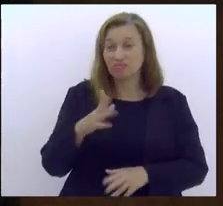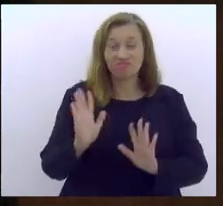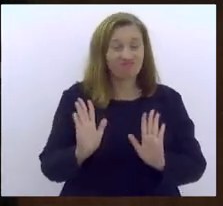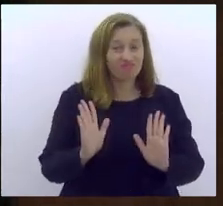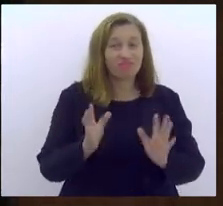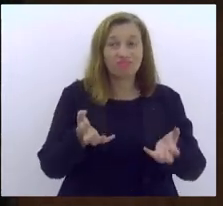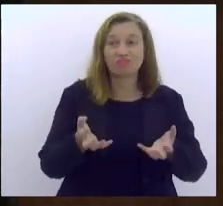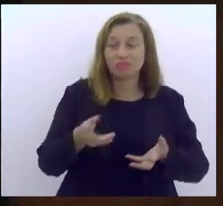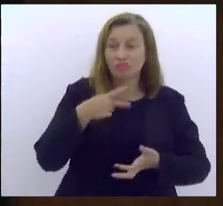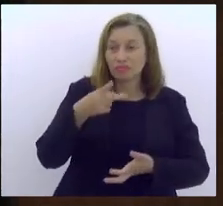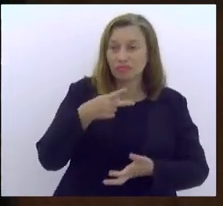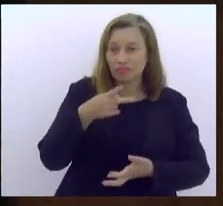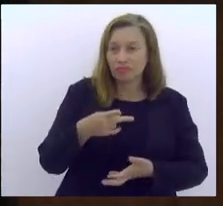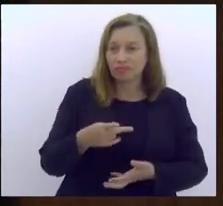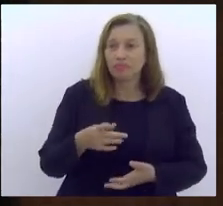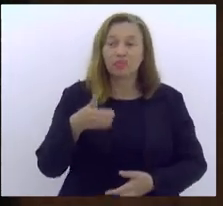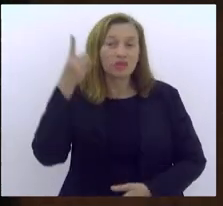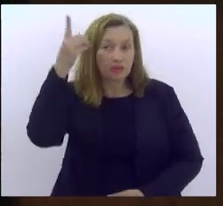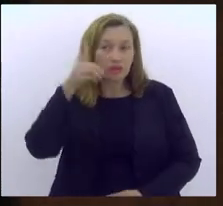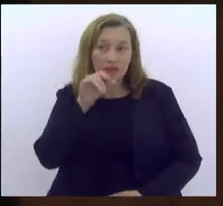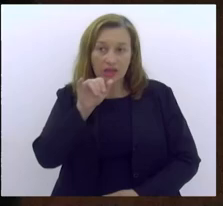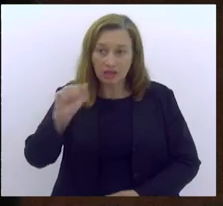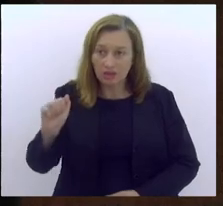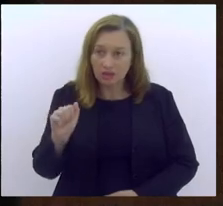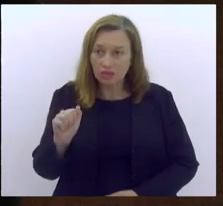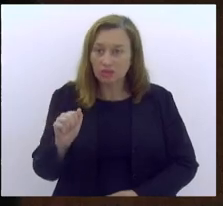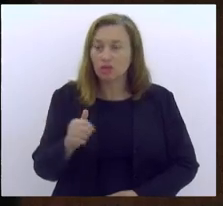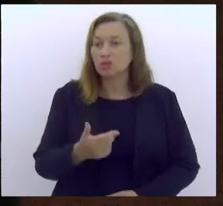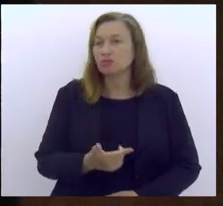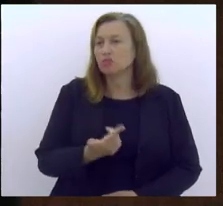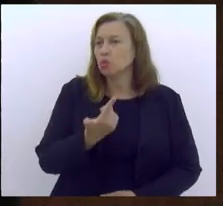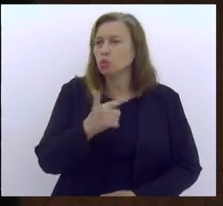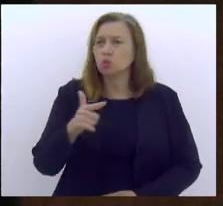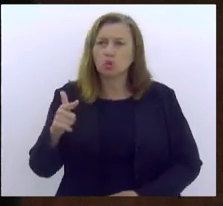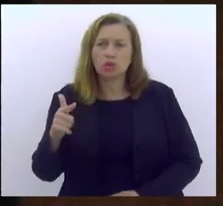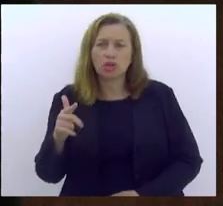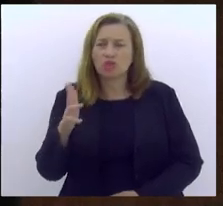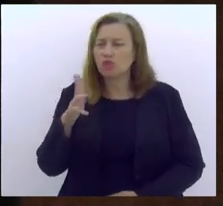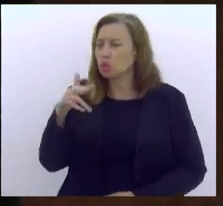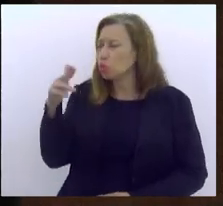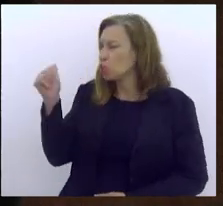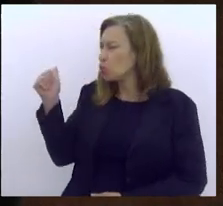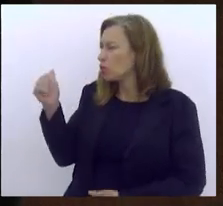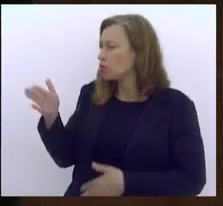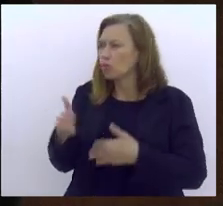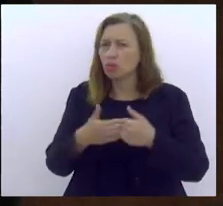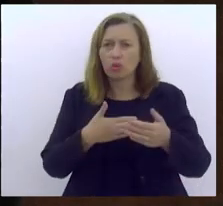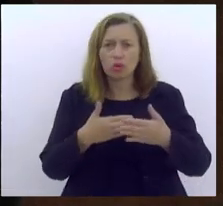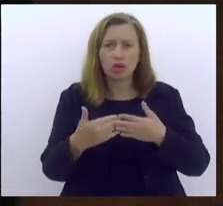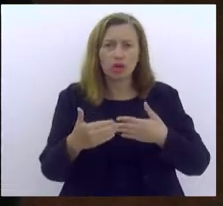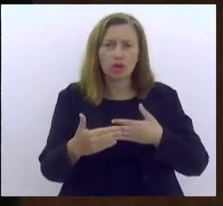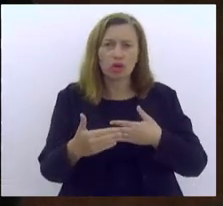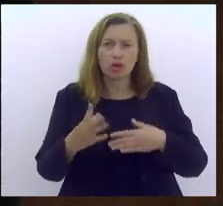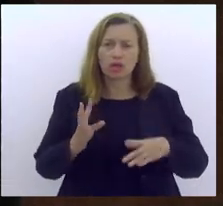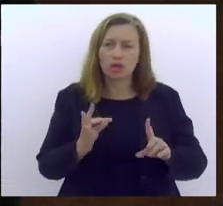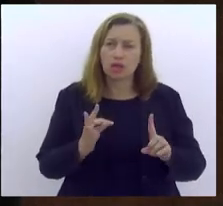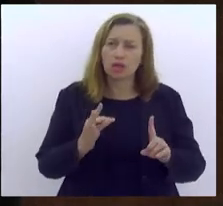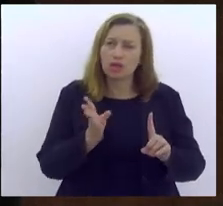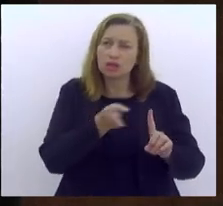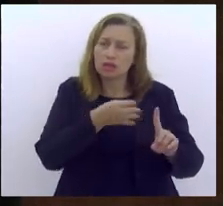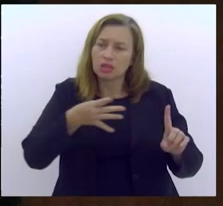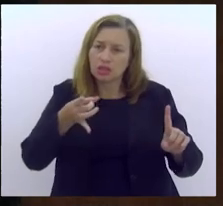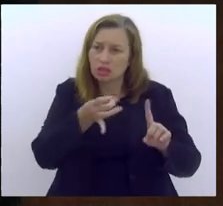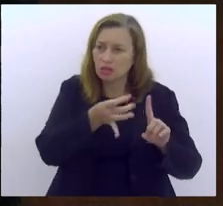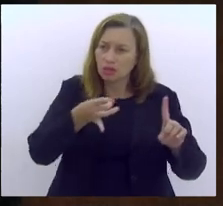queria dizer o seguinte, que da parte da deputada Índia Armelau não houve nunca qualquer transfobia contra a minha pessoa.